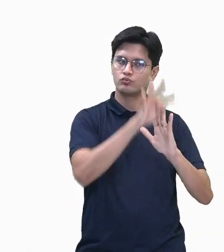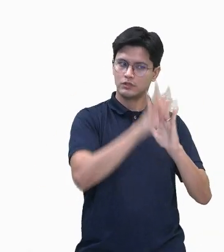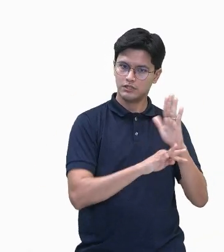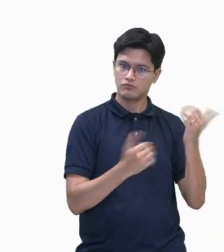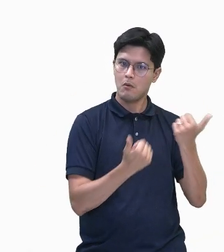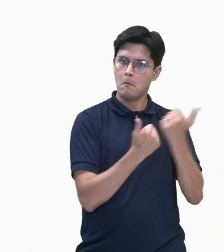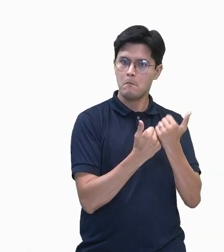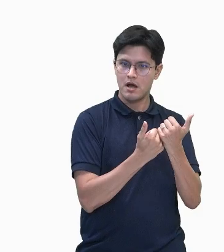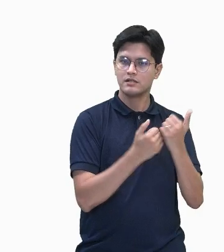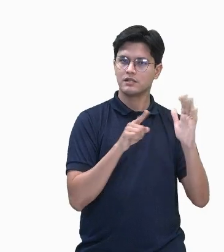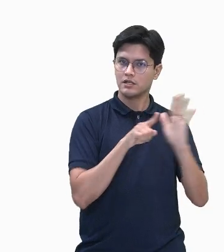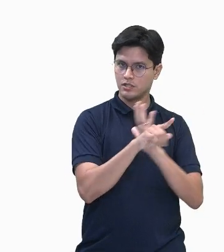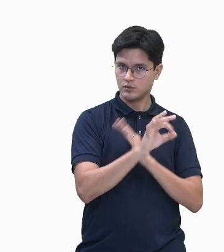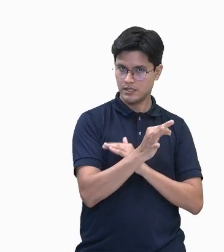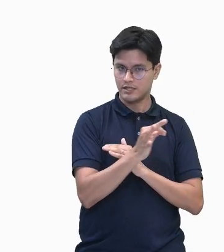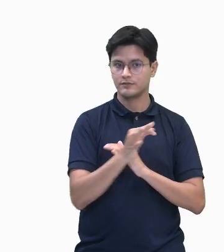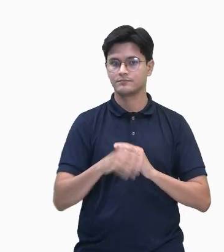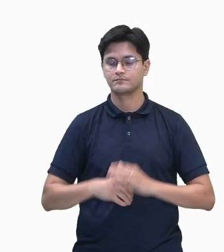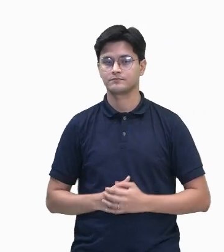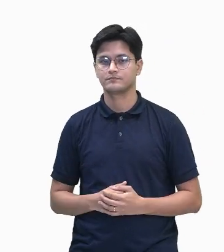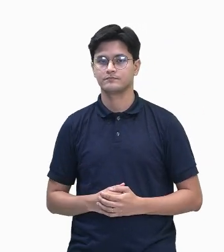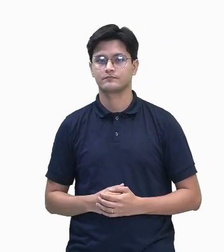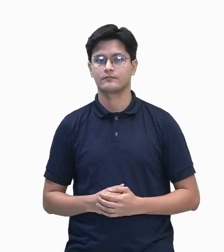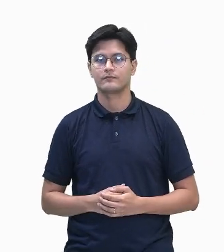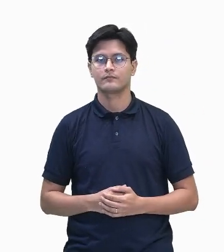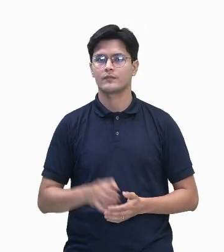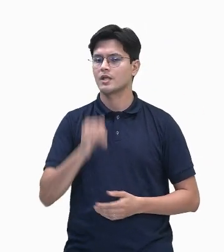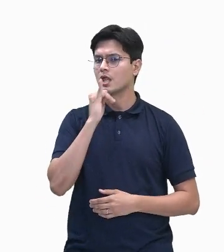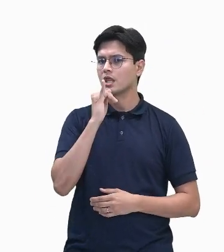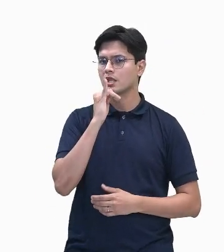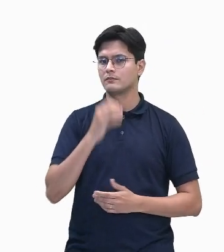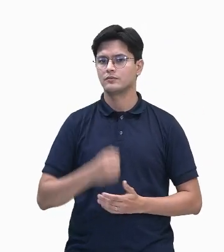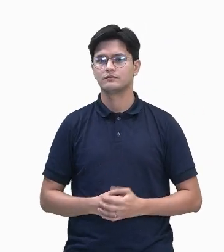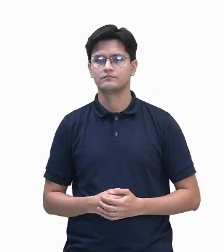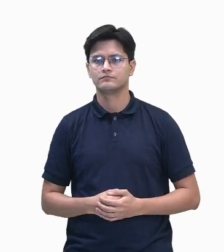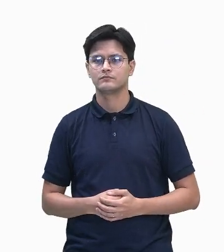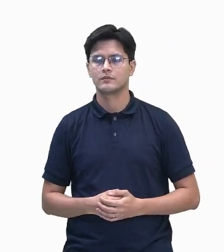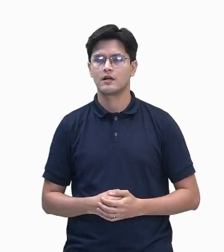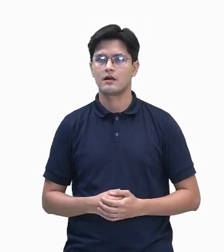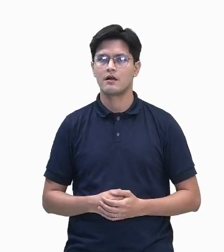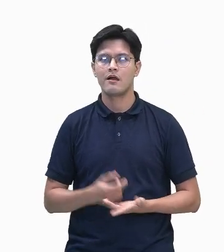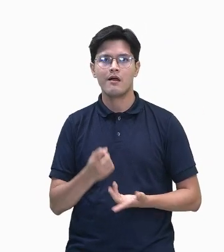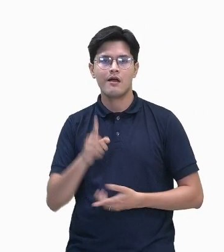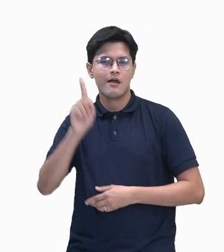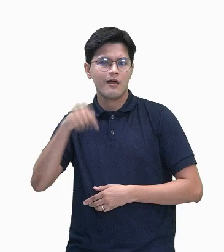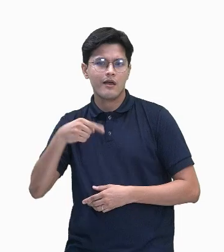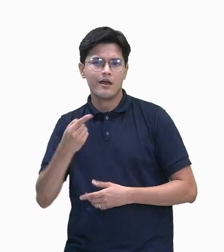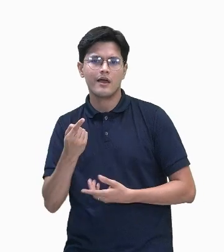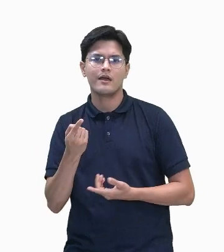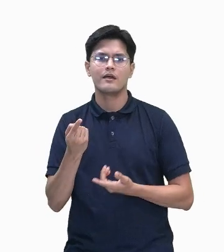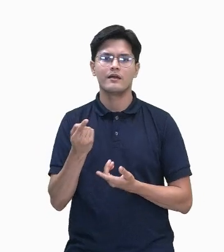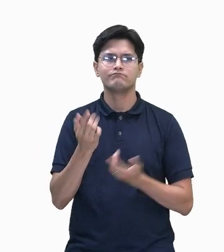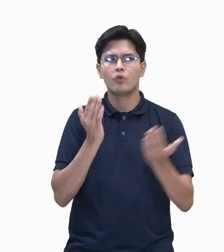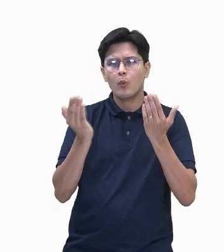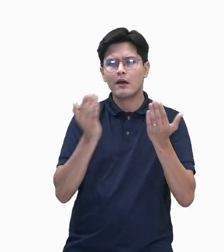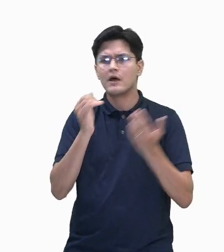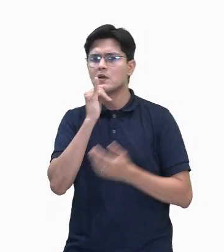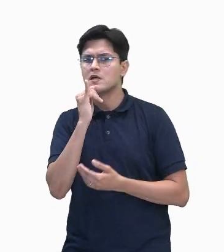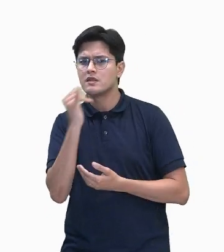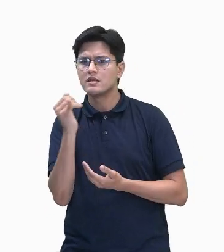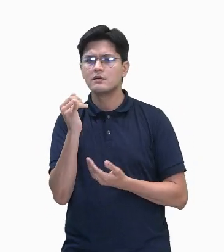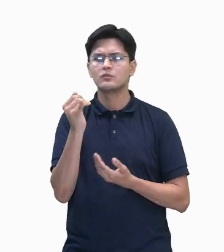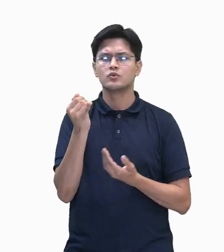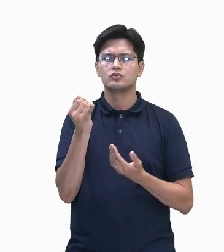pagar poderia ficar sendo... É como se nós disséssemos para você que a conta não varia. Lembra que o A é um coeficiente de variação? É como se a conta